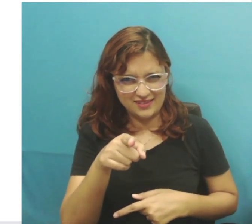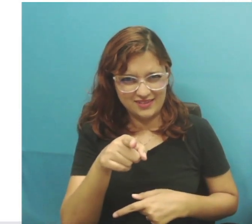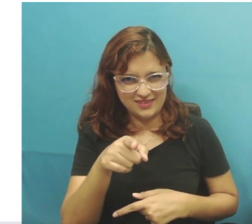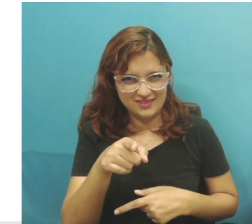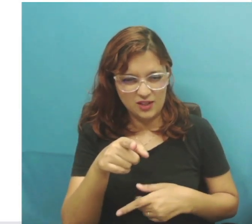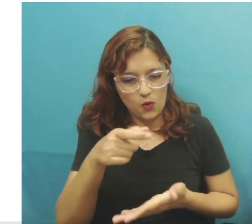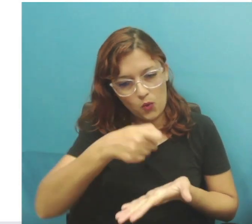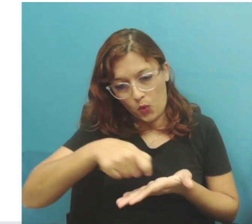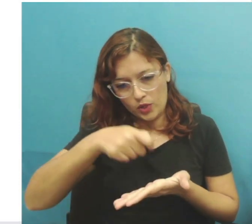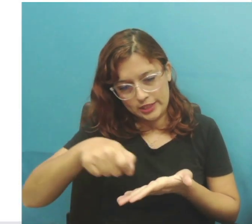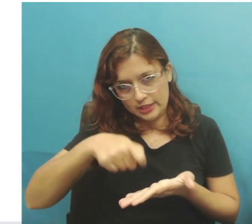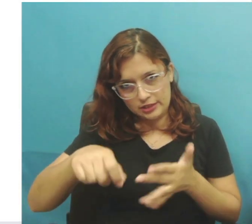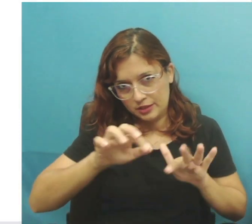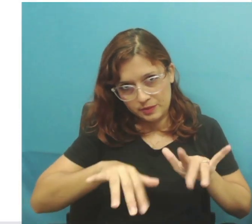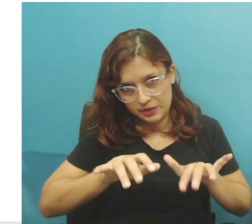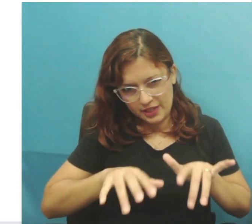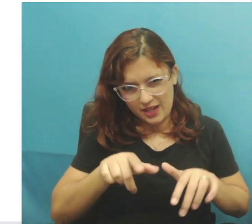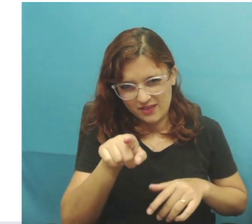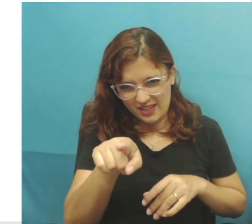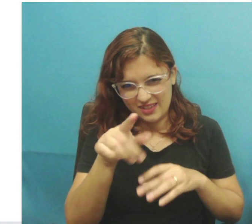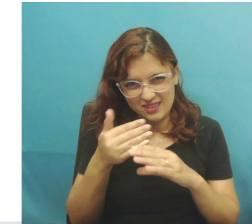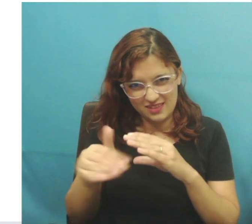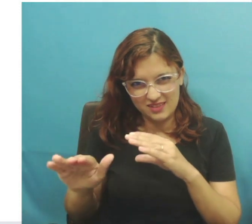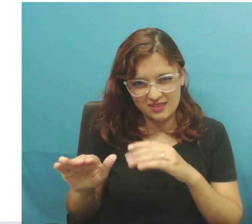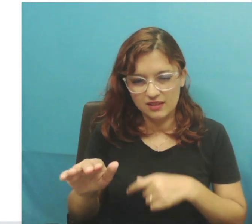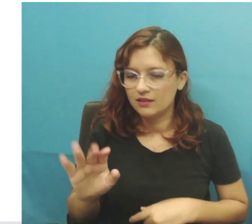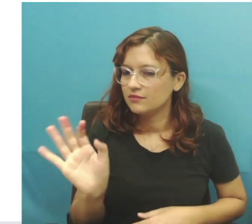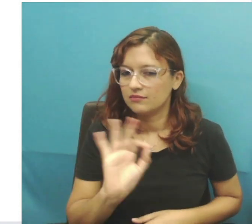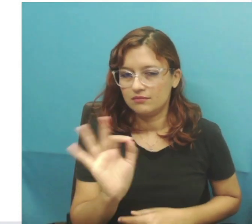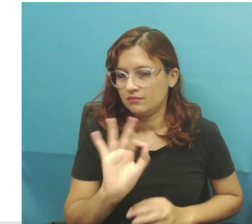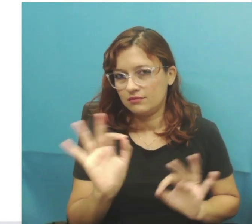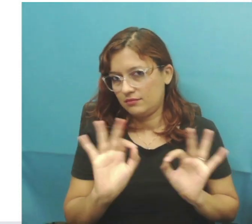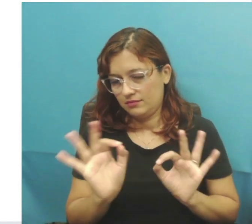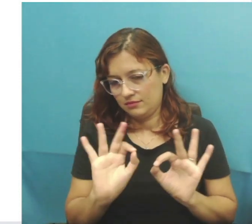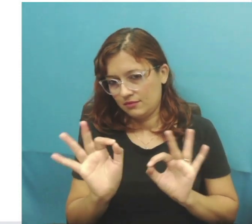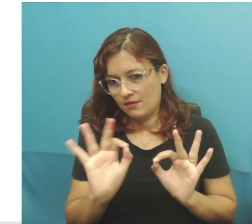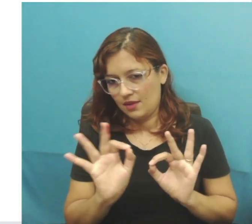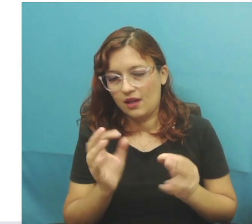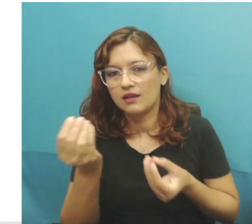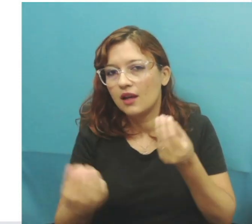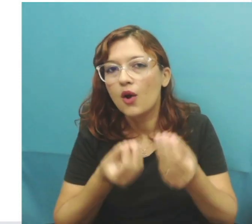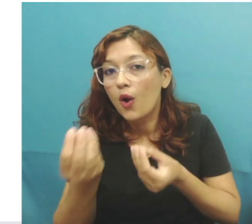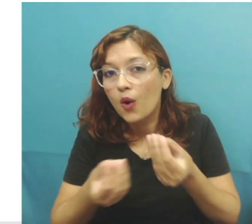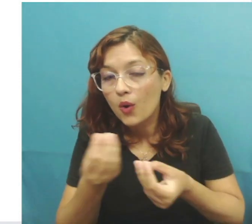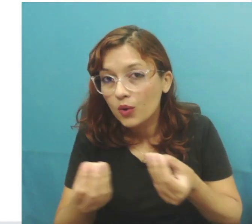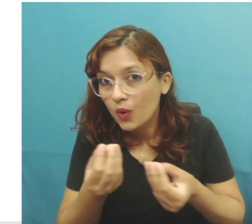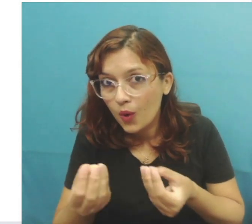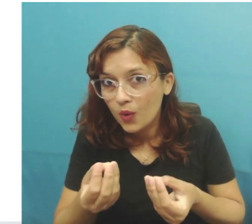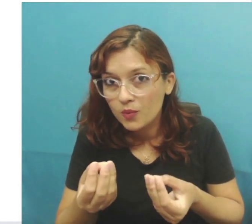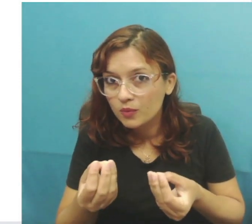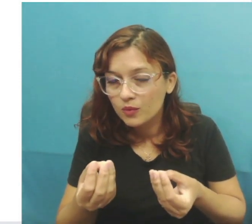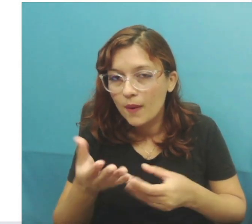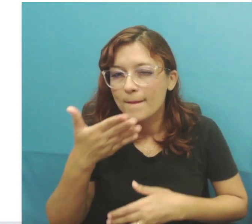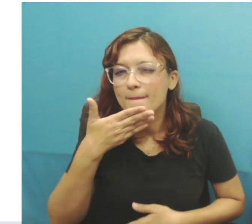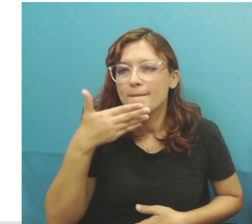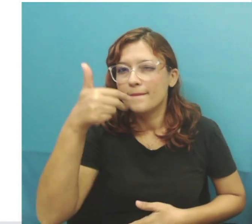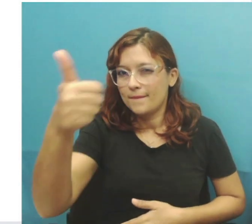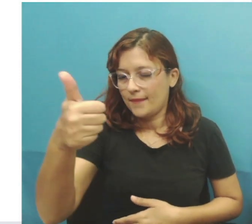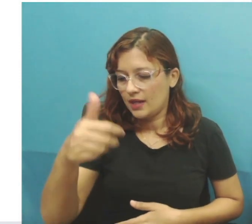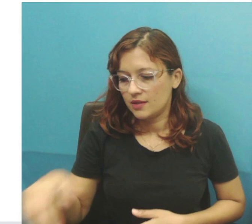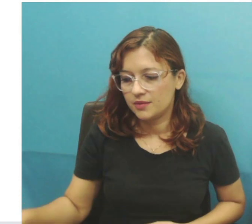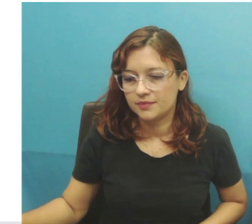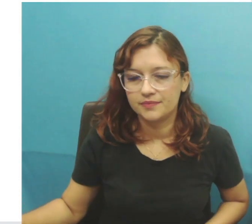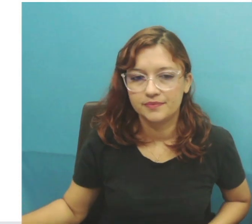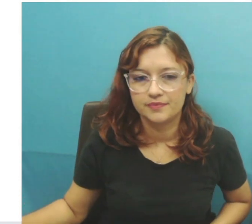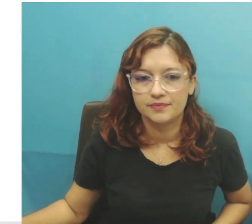Mas não é costume as pessoas falarem ou escreverem dessa forma. Como é que elas